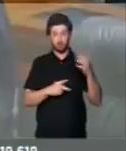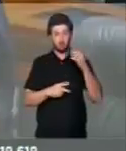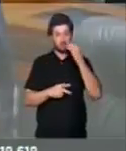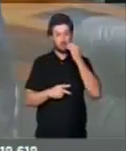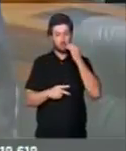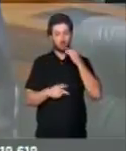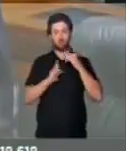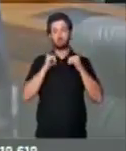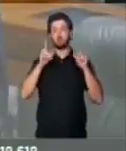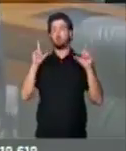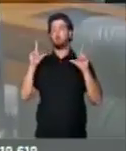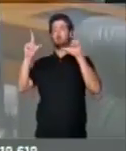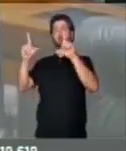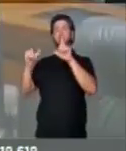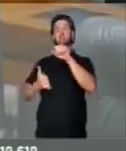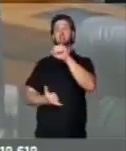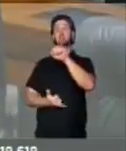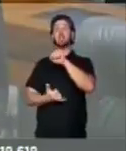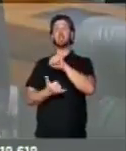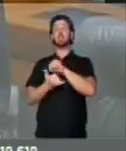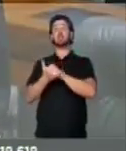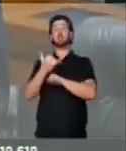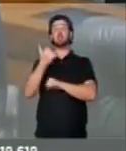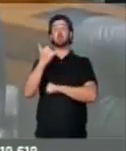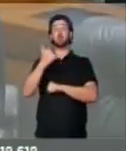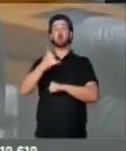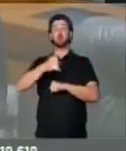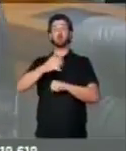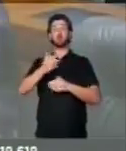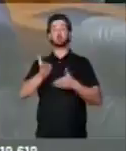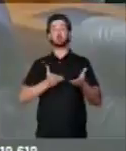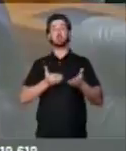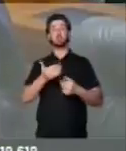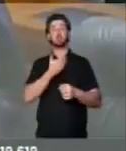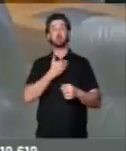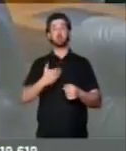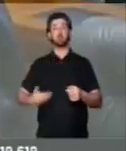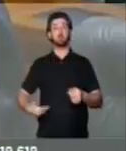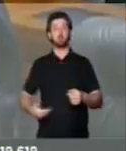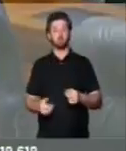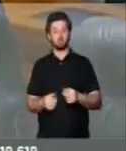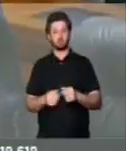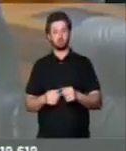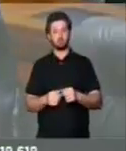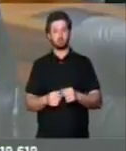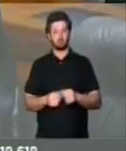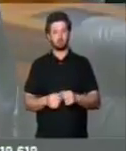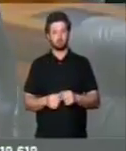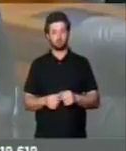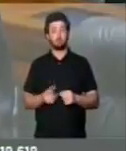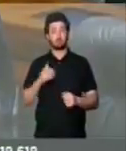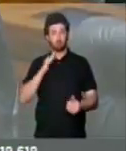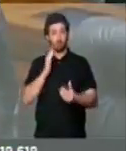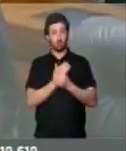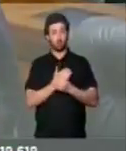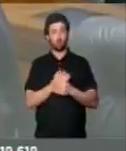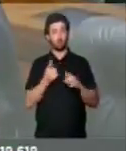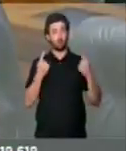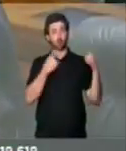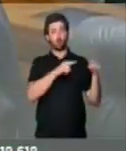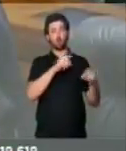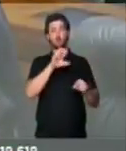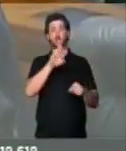já colocaram como traidores do servidor público. Eu ganhei uma ação contra a